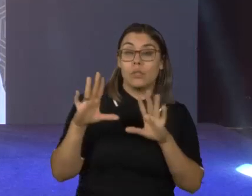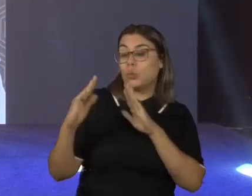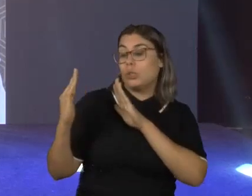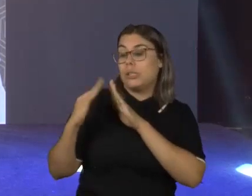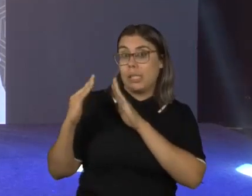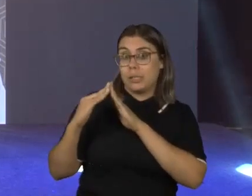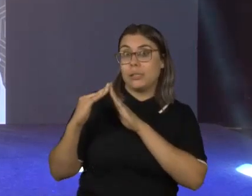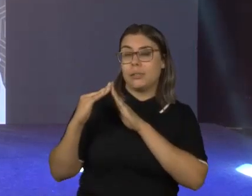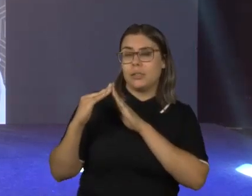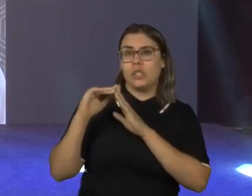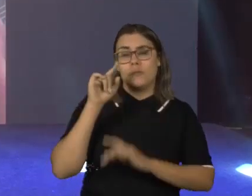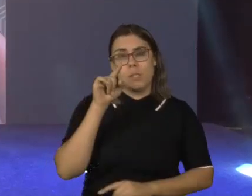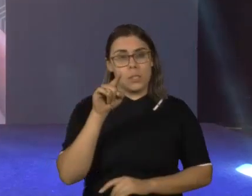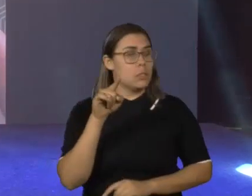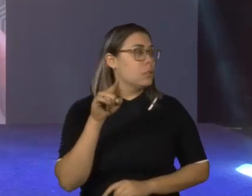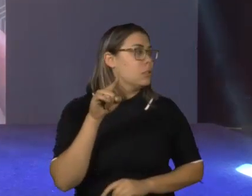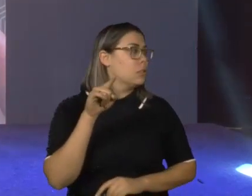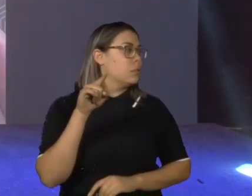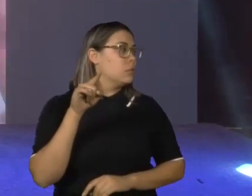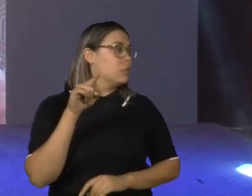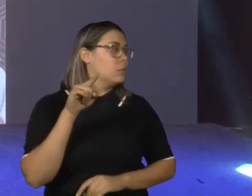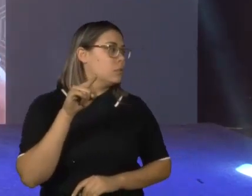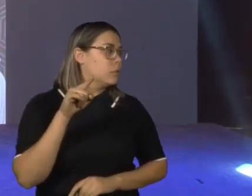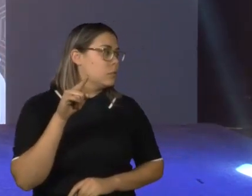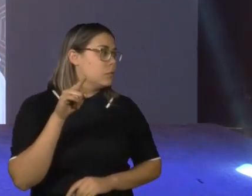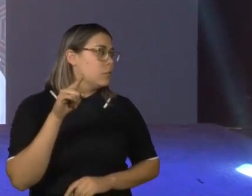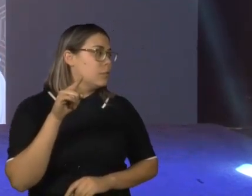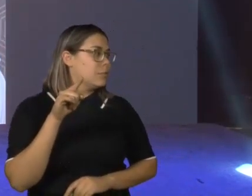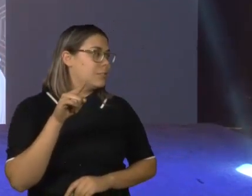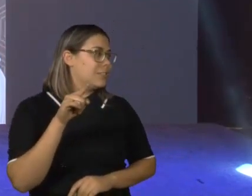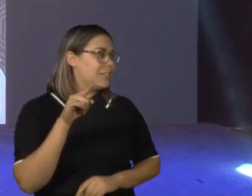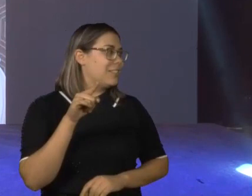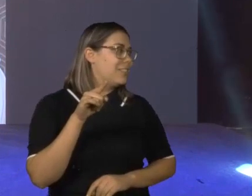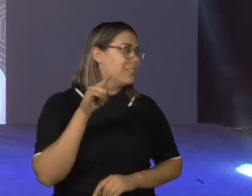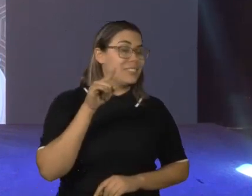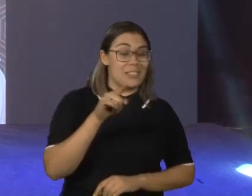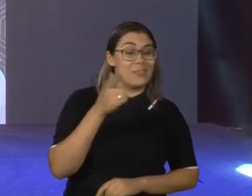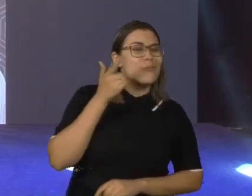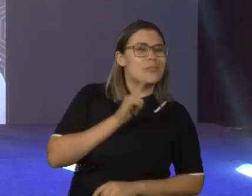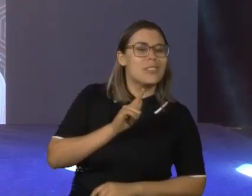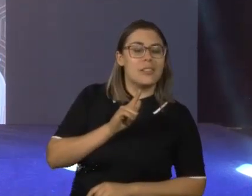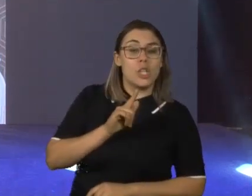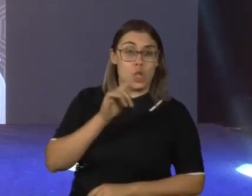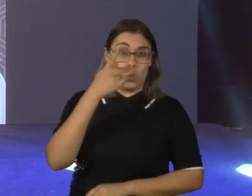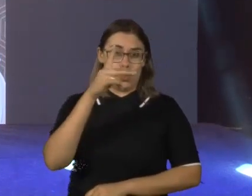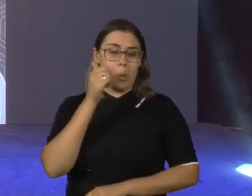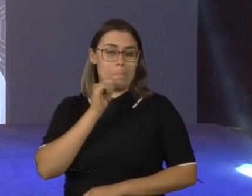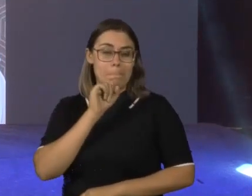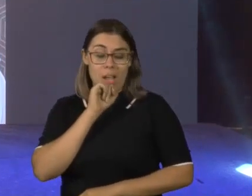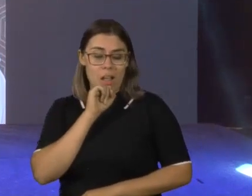né? Se você estava conseguindo se virar. Vou contar, calma que eu vou te contar. E a tua mãe me disse: